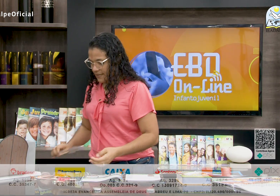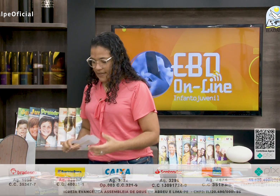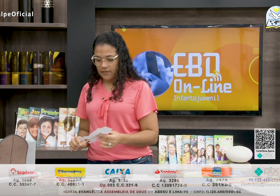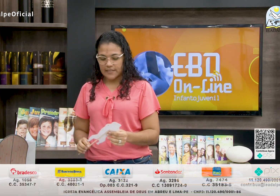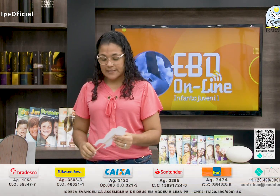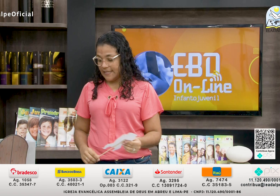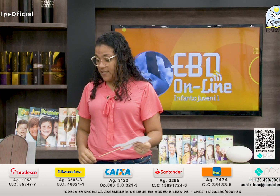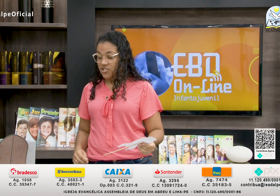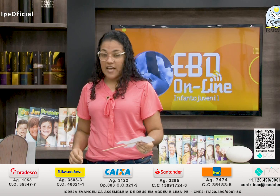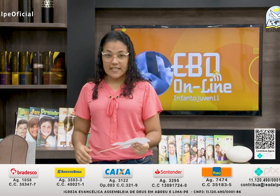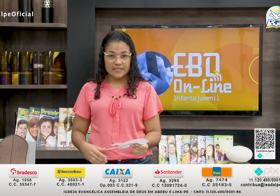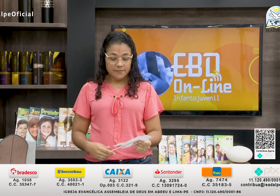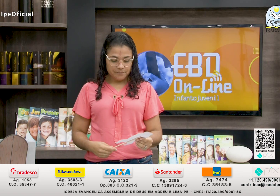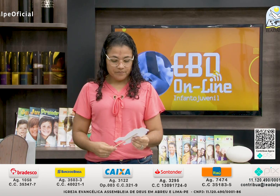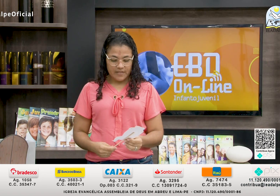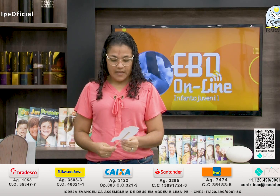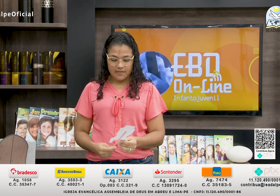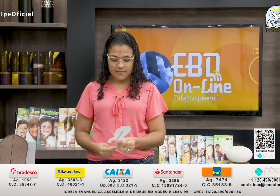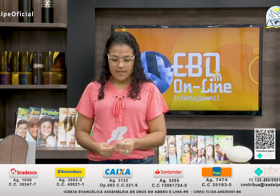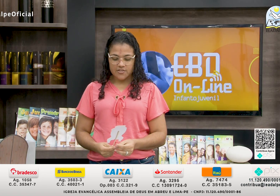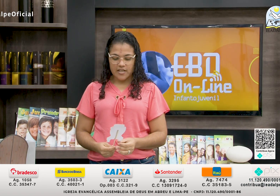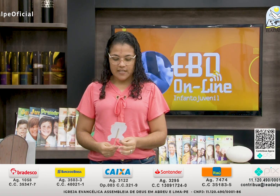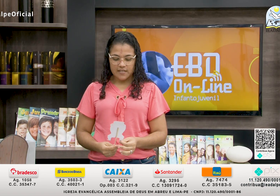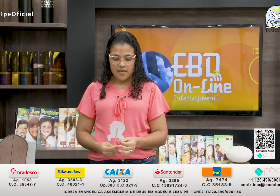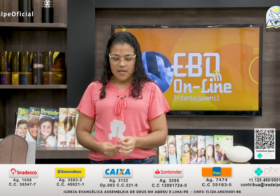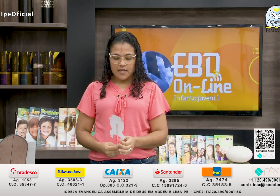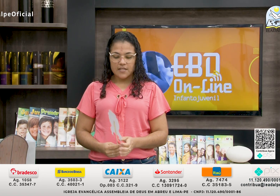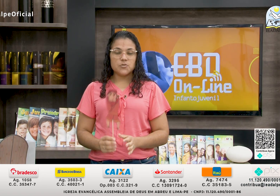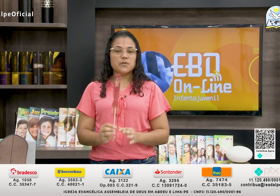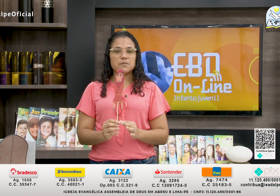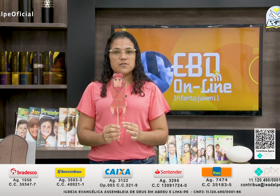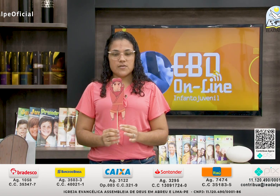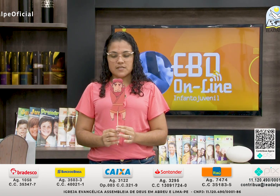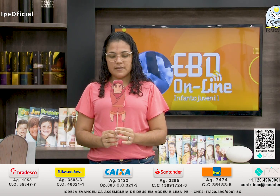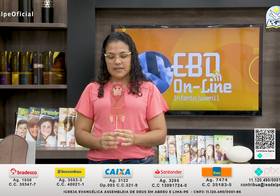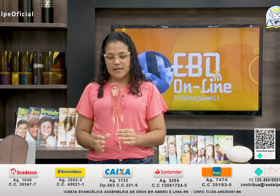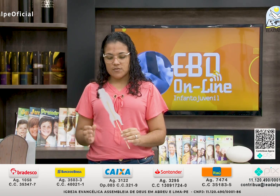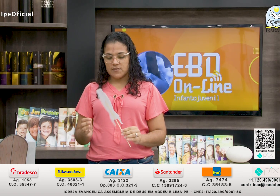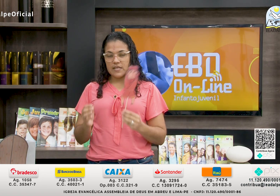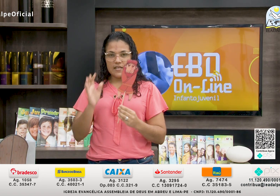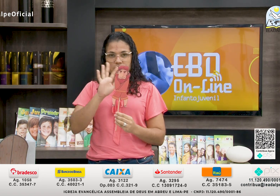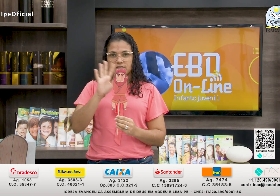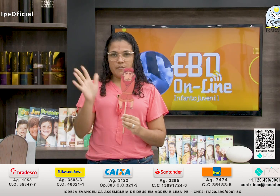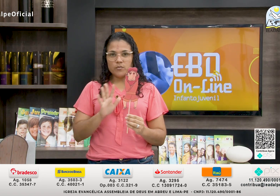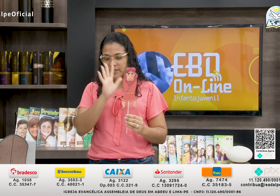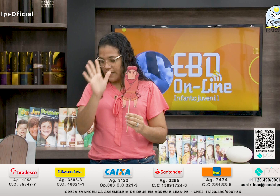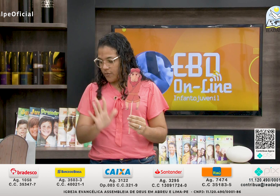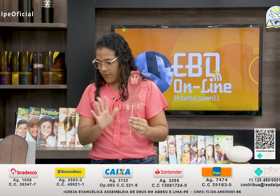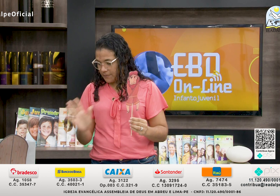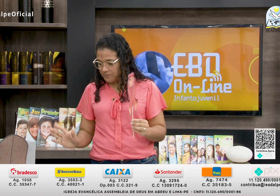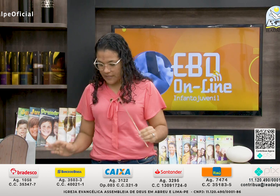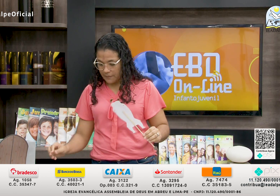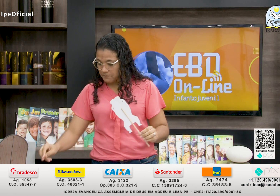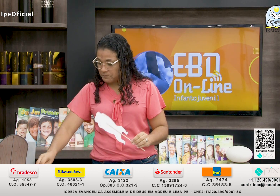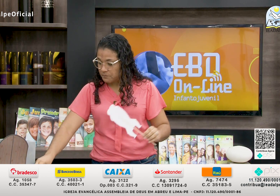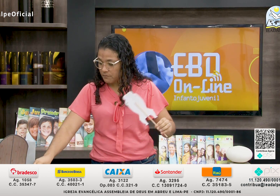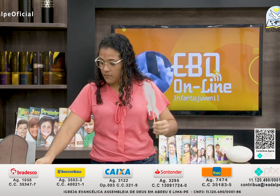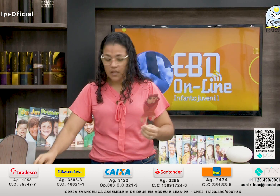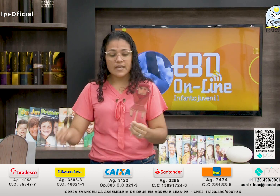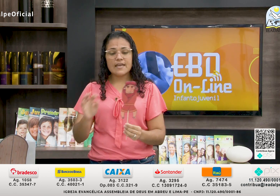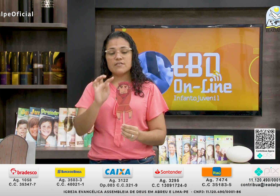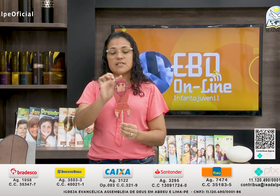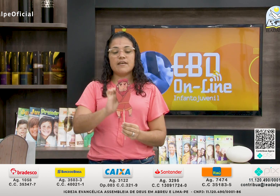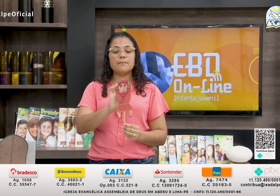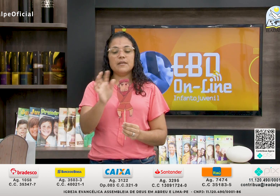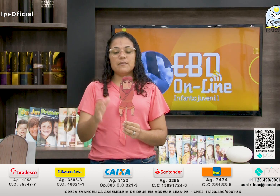um material da Tia Jade, tá? Tia Jade, que disponibilizou esse materialzinho aqui que a gente vai montar agora, tá?